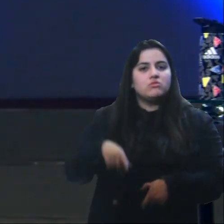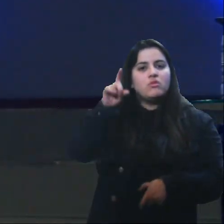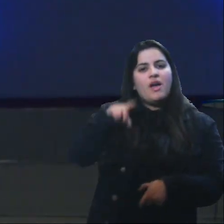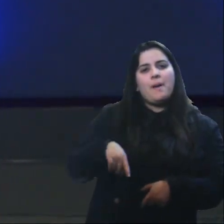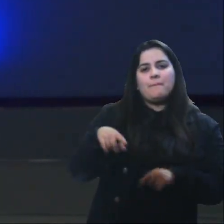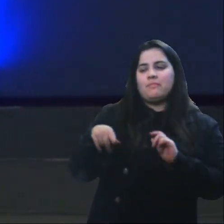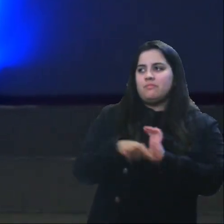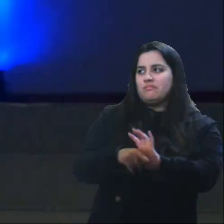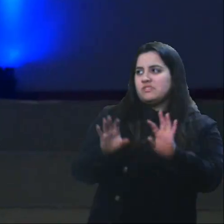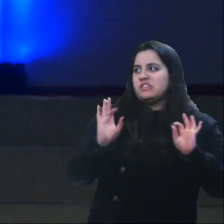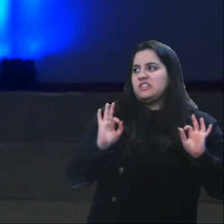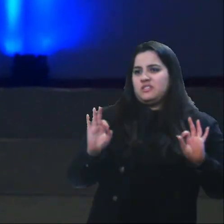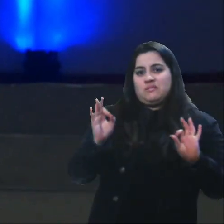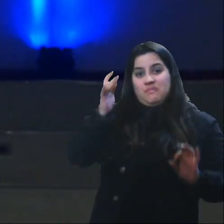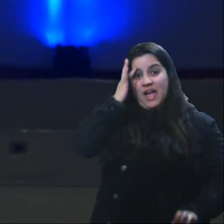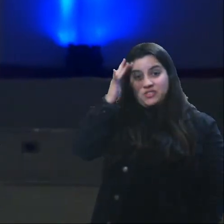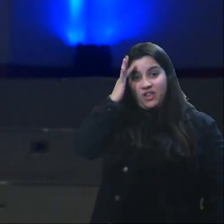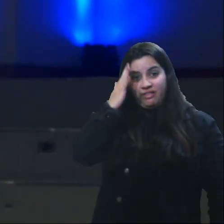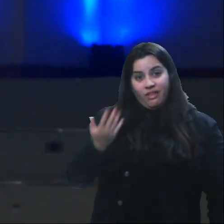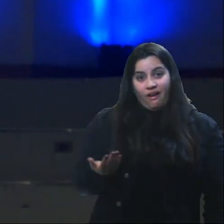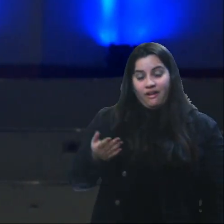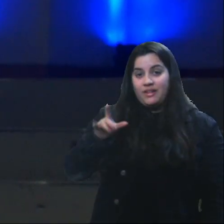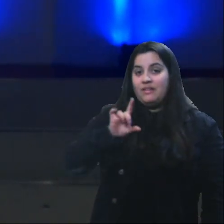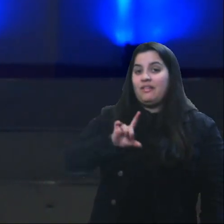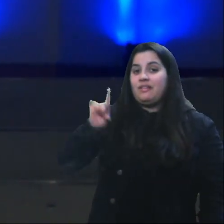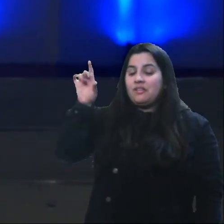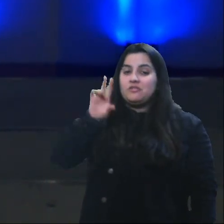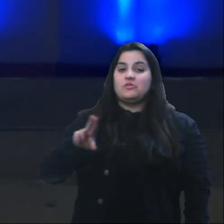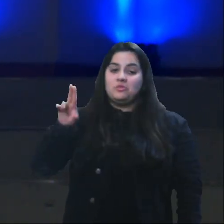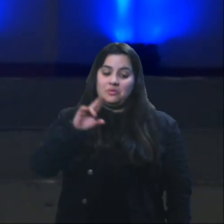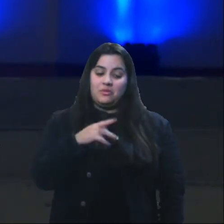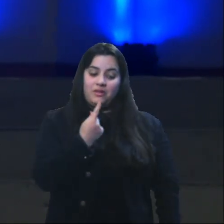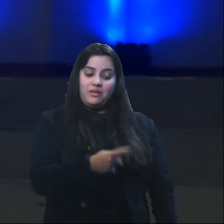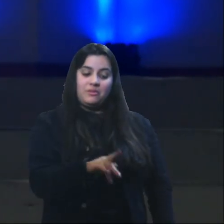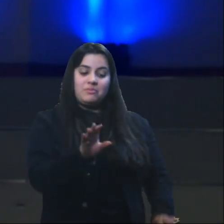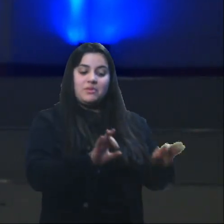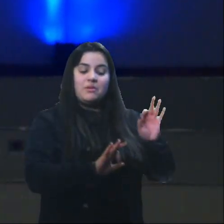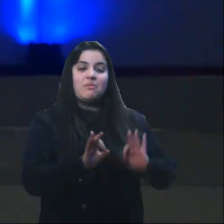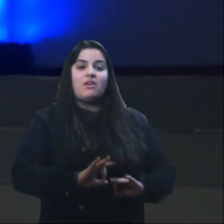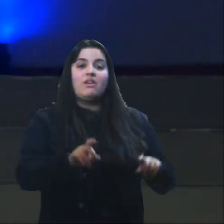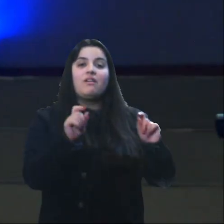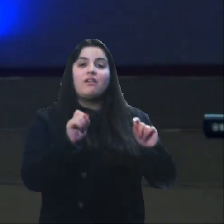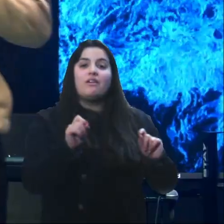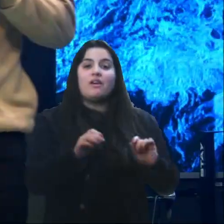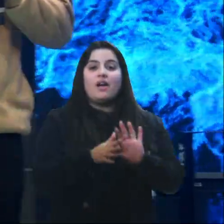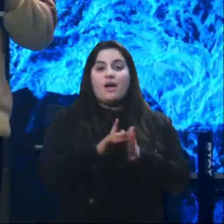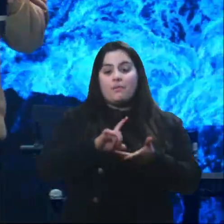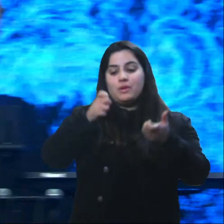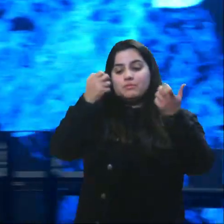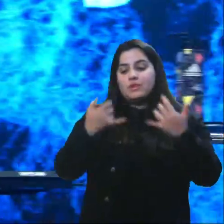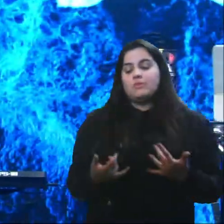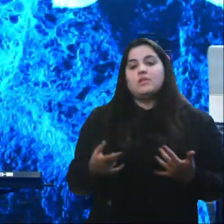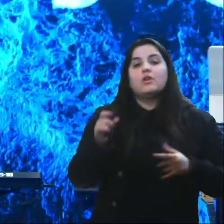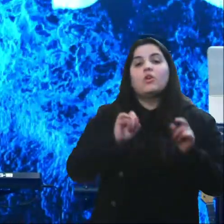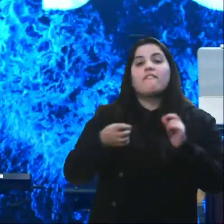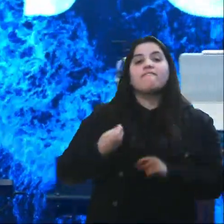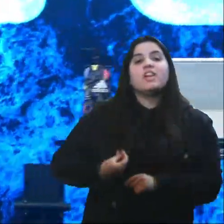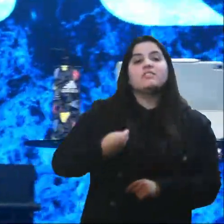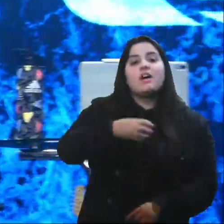Você imagina só, Deus usou um cara desse para preparar o caminho de Jesus. E mais, a Bíblia conta que ele vivia no